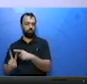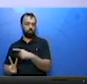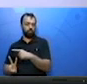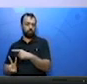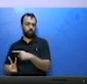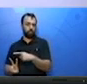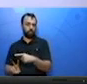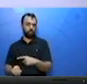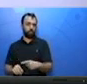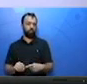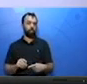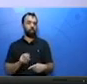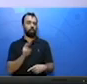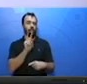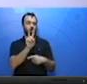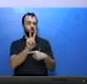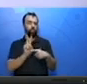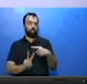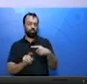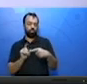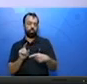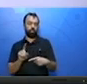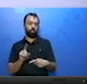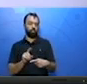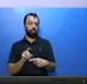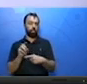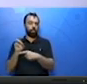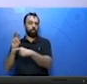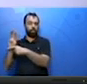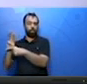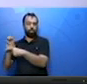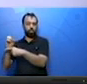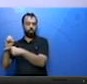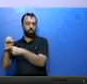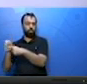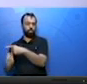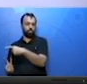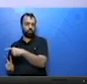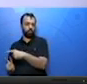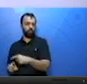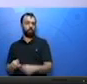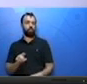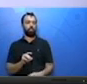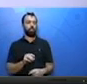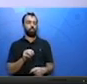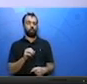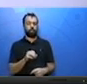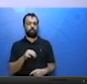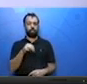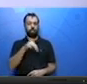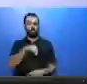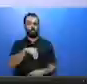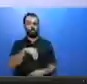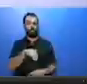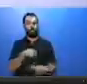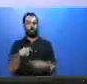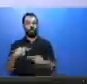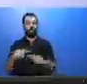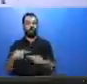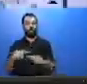2 dá 1. 8 dividido por 2 dá 4. Ponto médio é só isso, não tem complicação nenhuma.